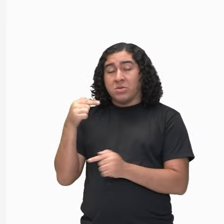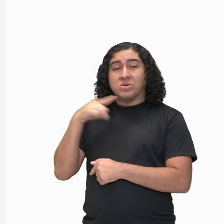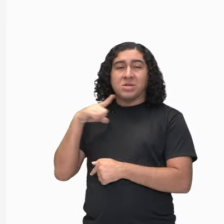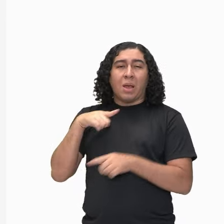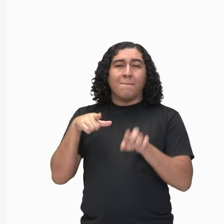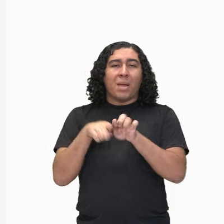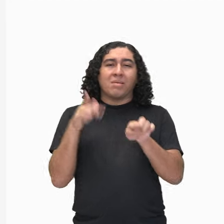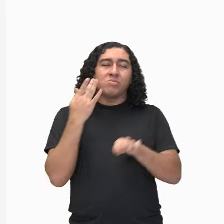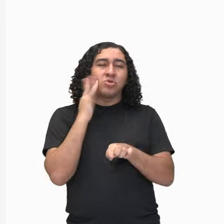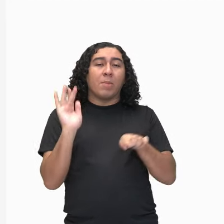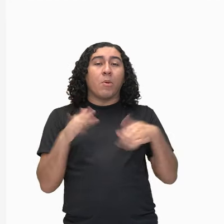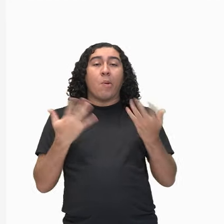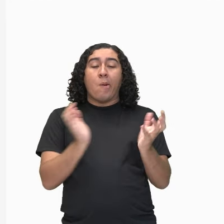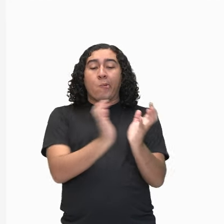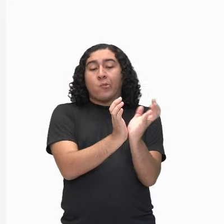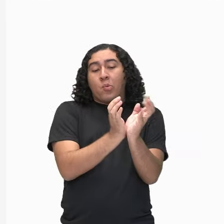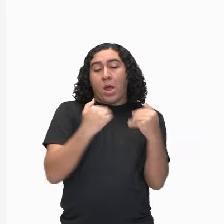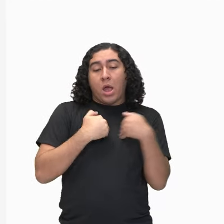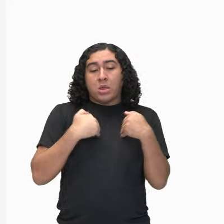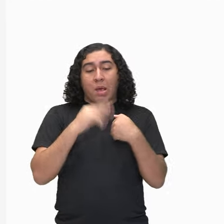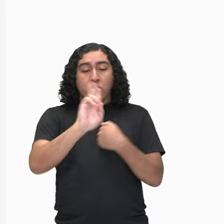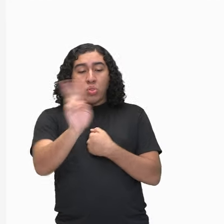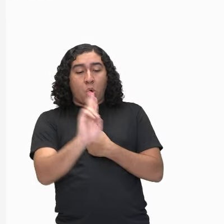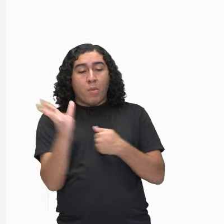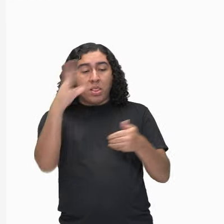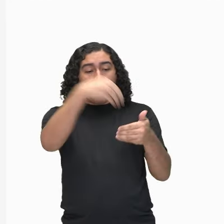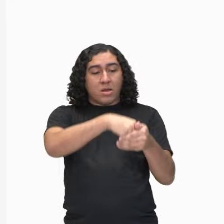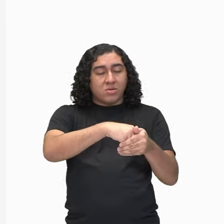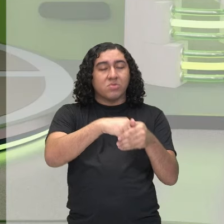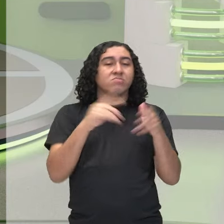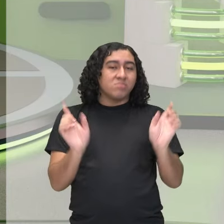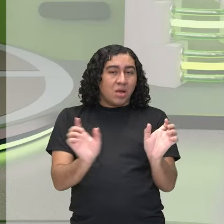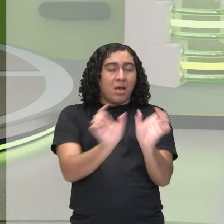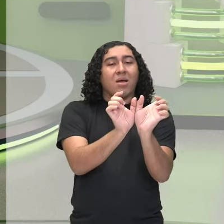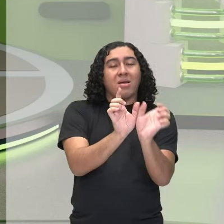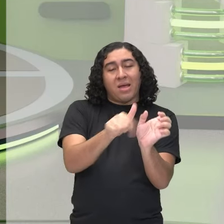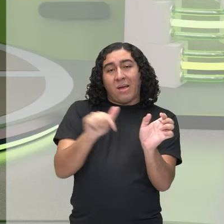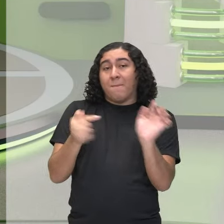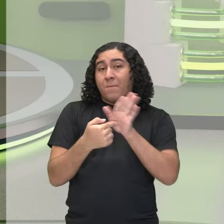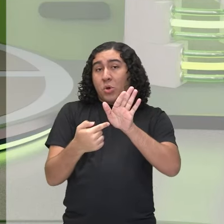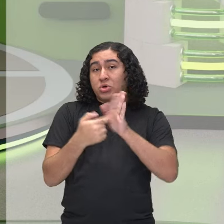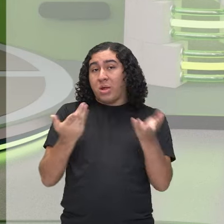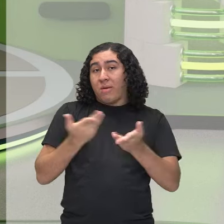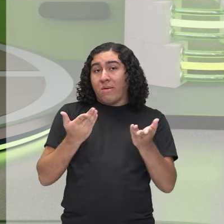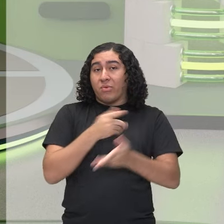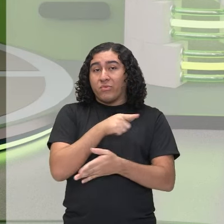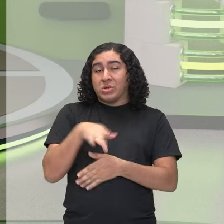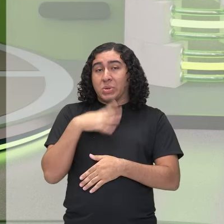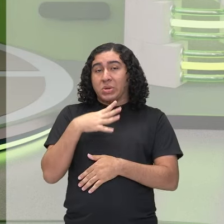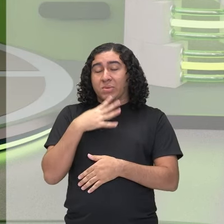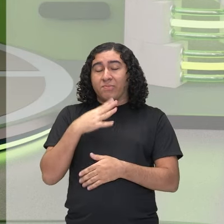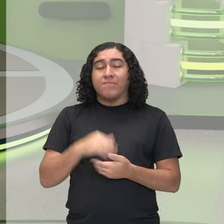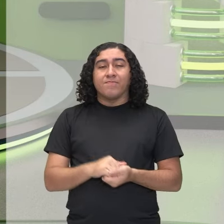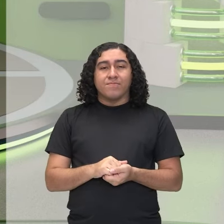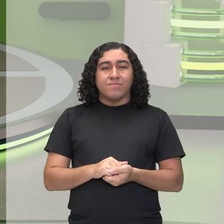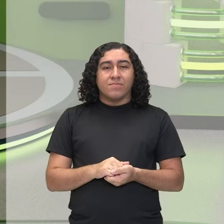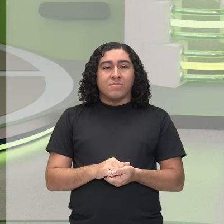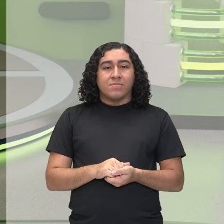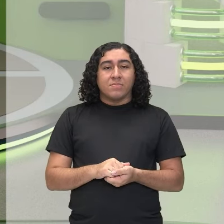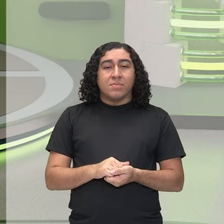não saibam qual é essa classificação taxonômica, e é isso que eu estou mostrando para vocês nesse momento. Mas tem uma